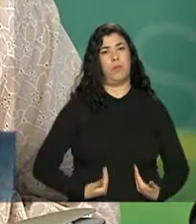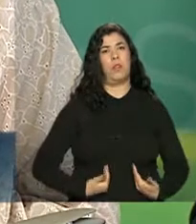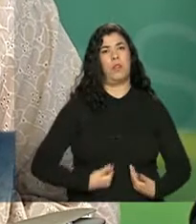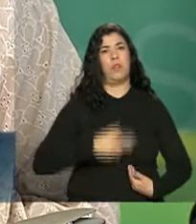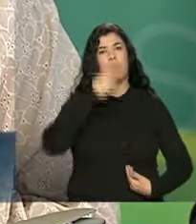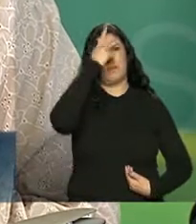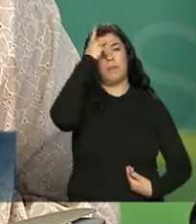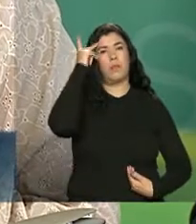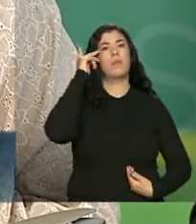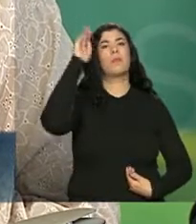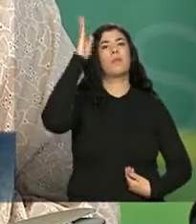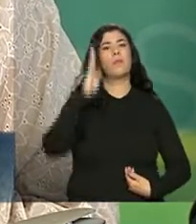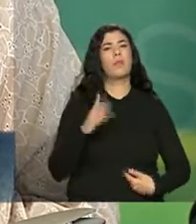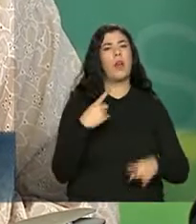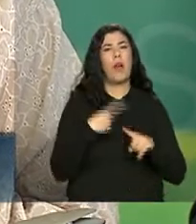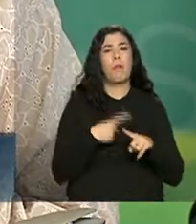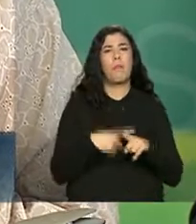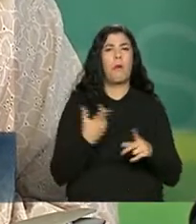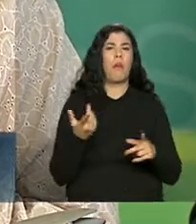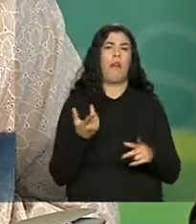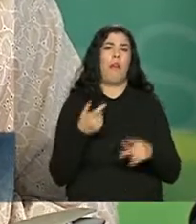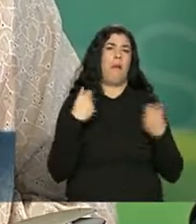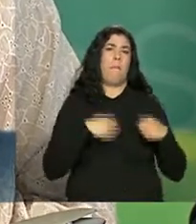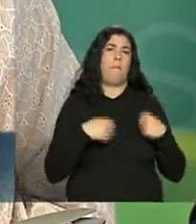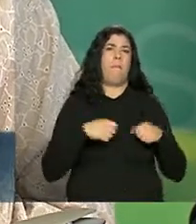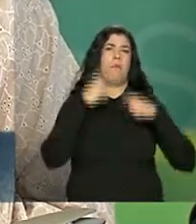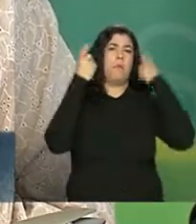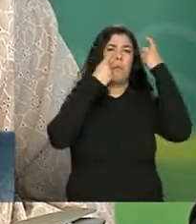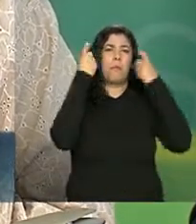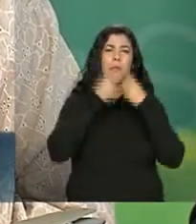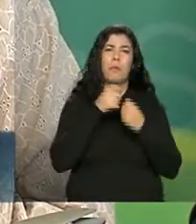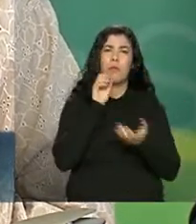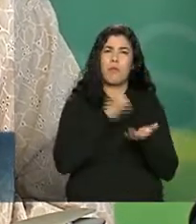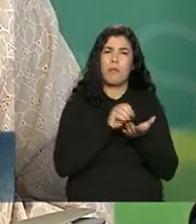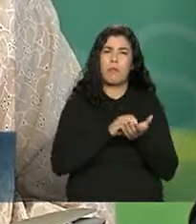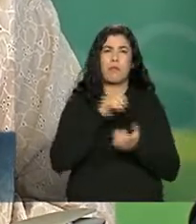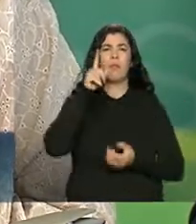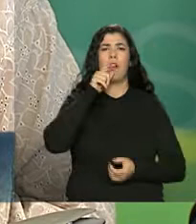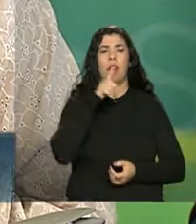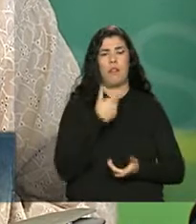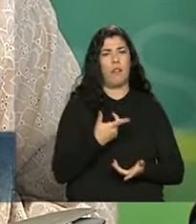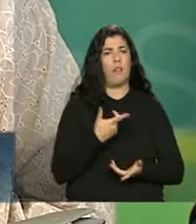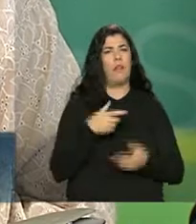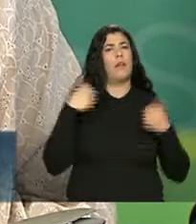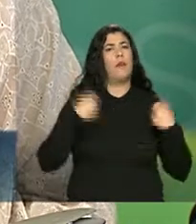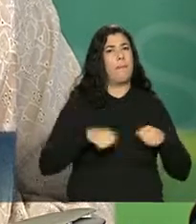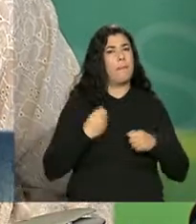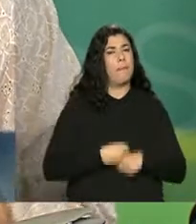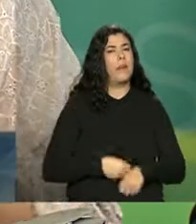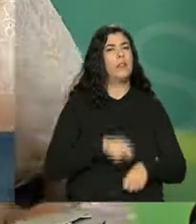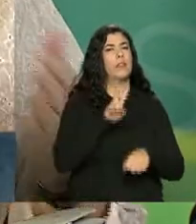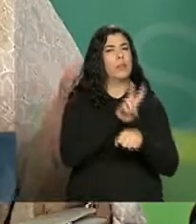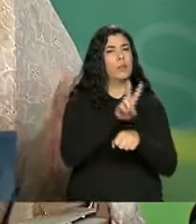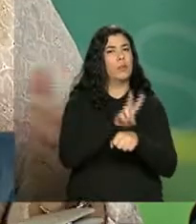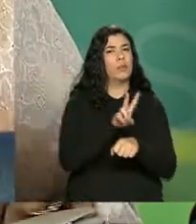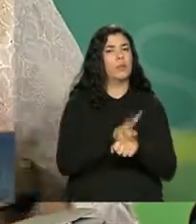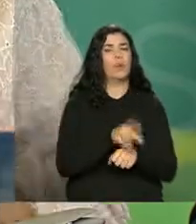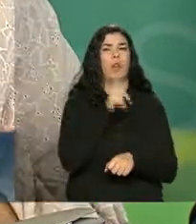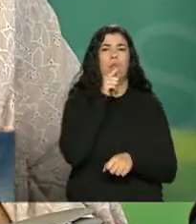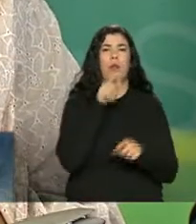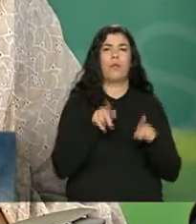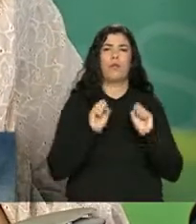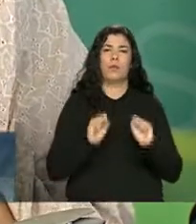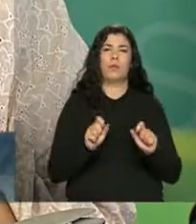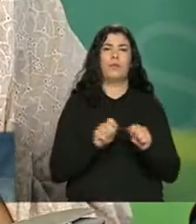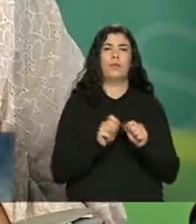Cristão tem que poupar água a no Brasil não precisa ter desperdício de água tal mas eu tenho que poupar água então nós vamos por